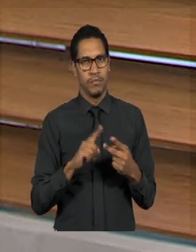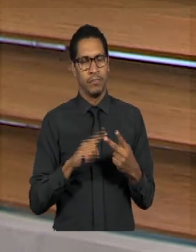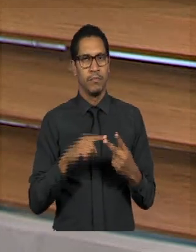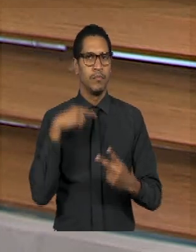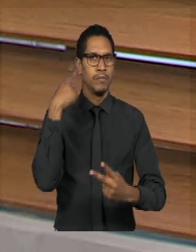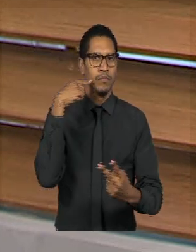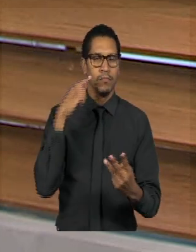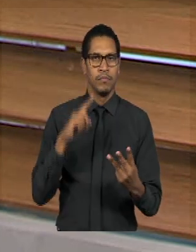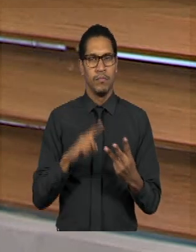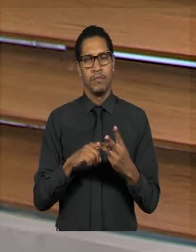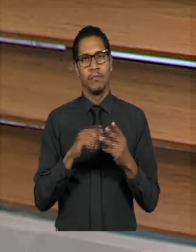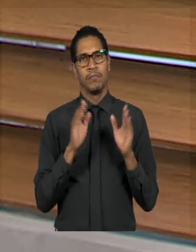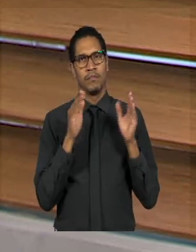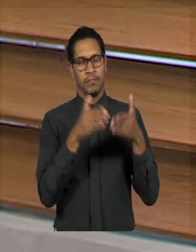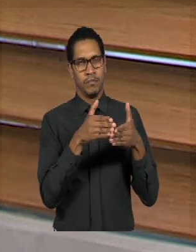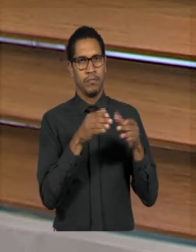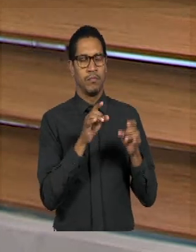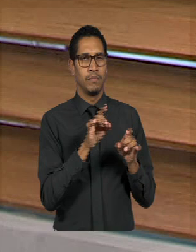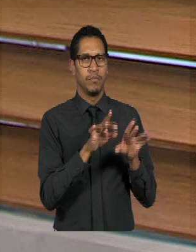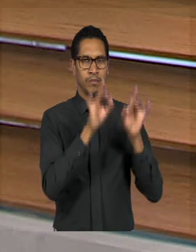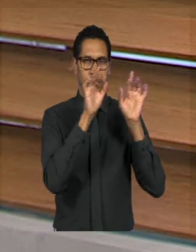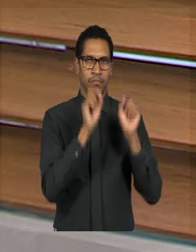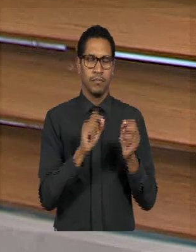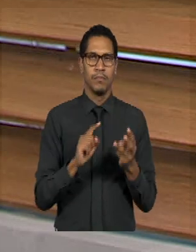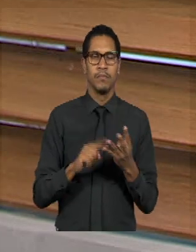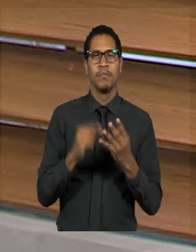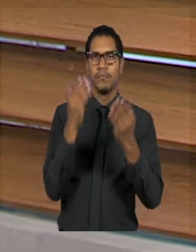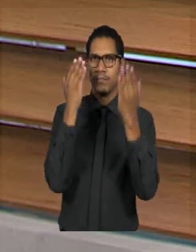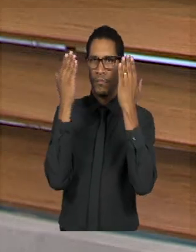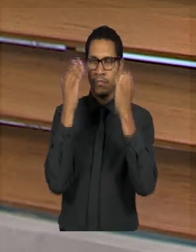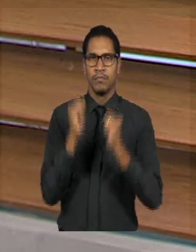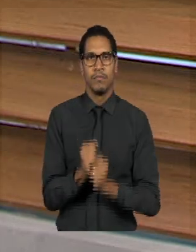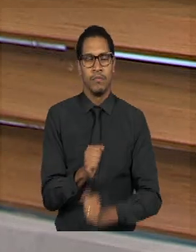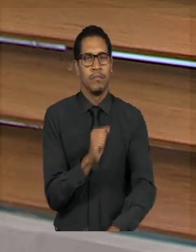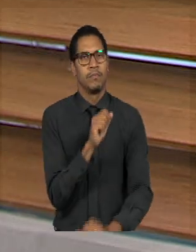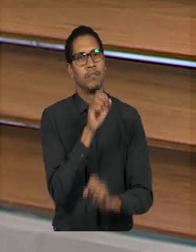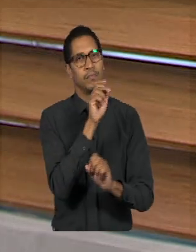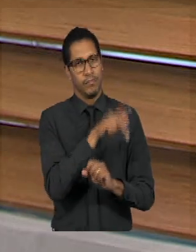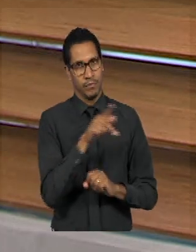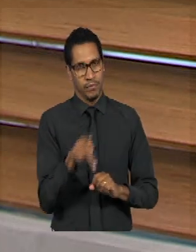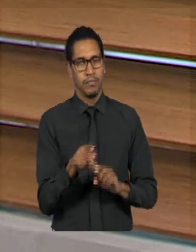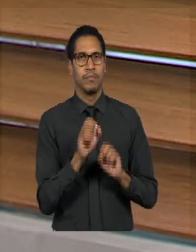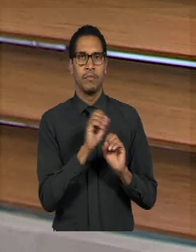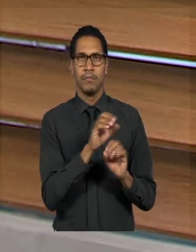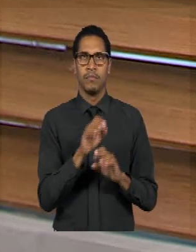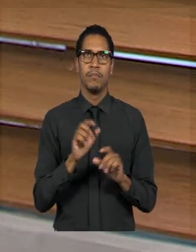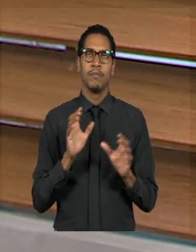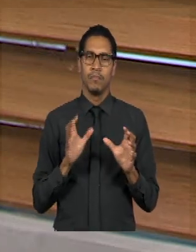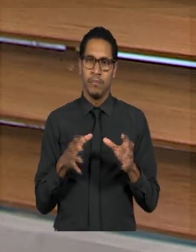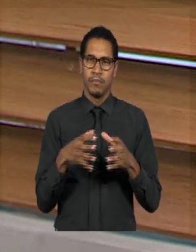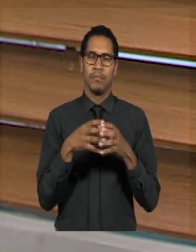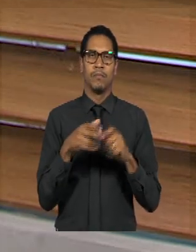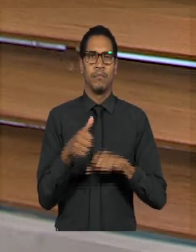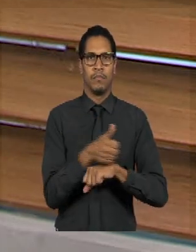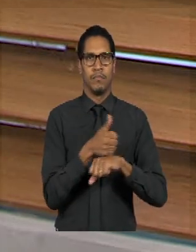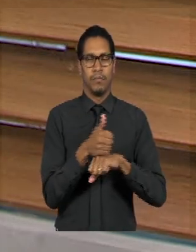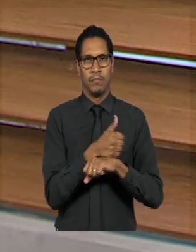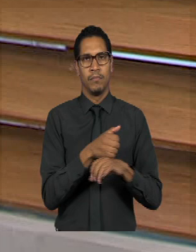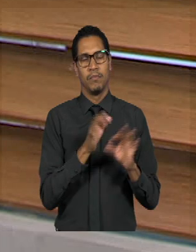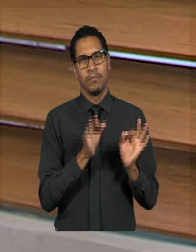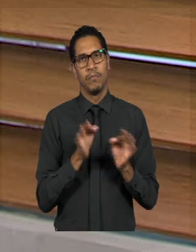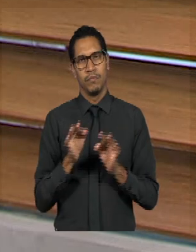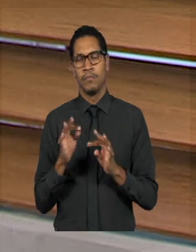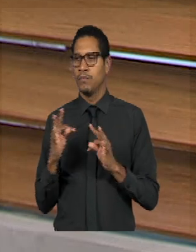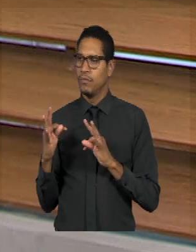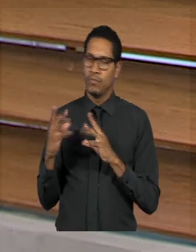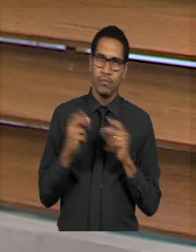advogados, nós temos especialistas, psicólogos, educadores. É um conjunto de profissionais.